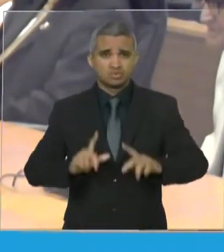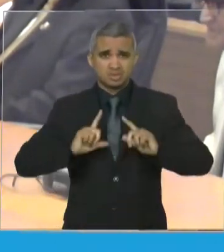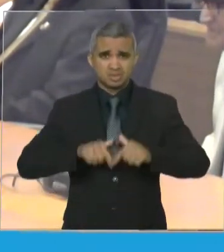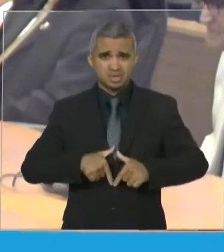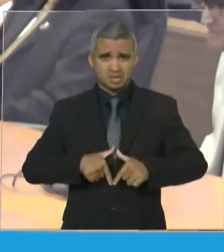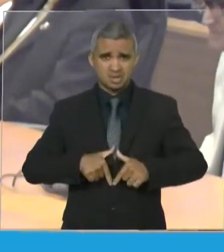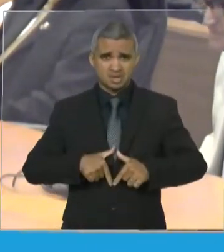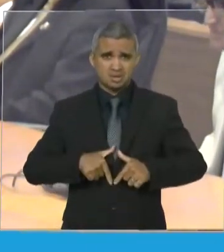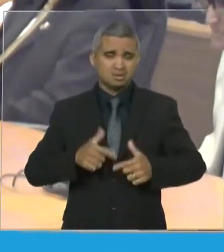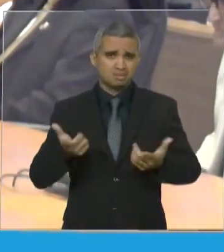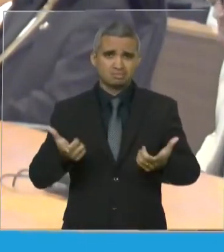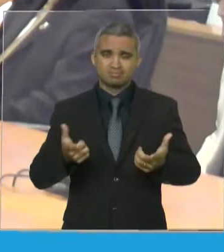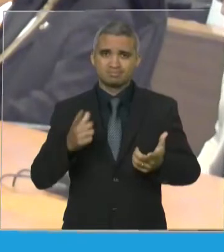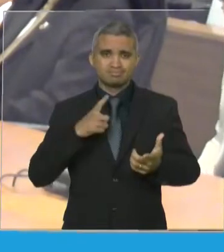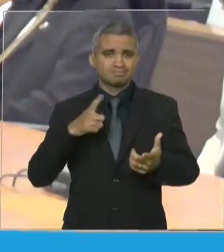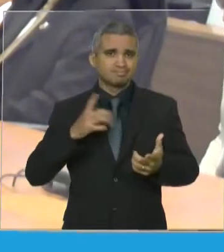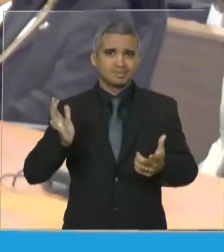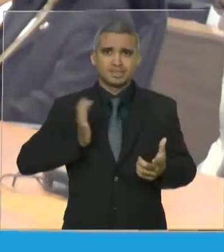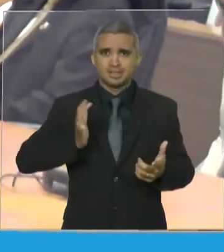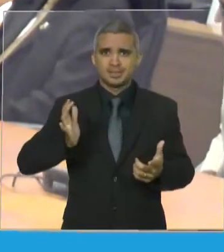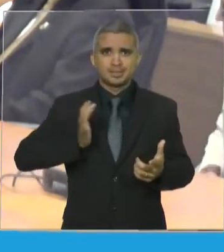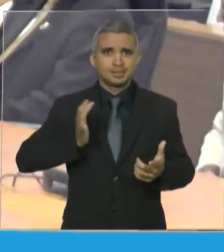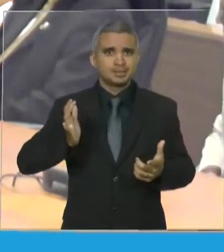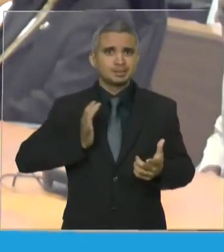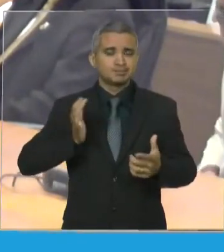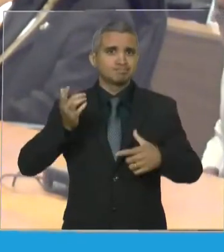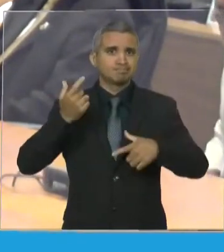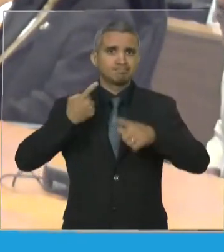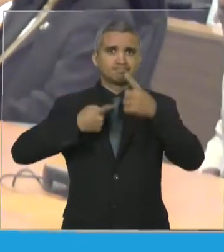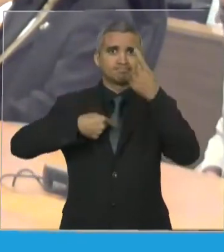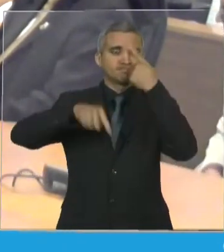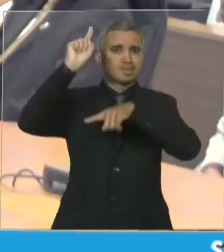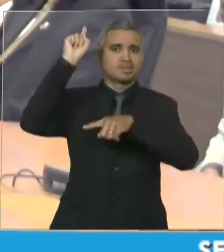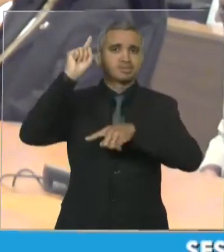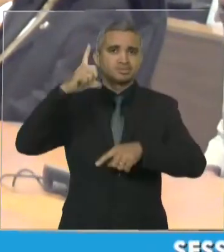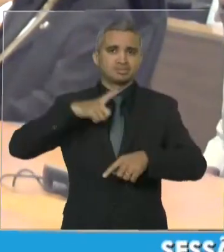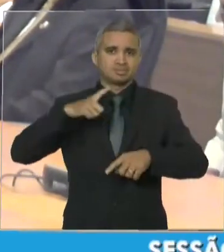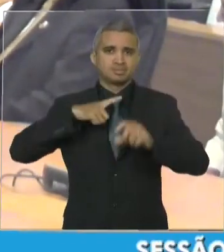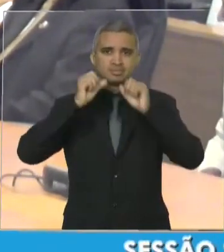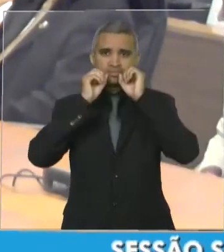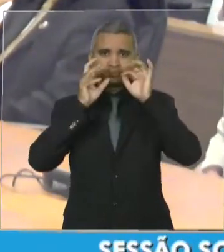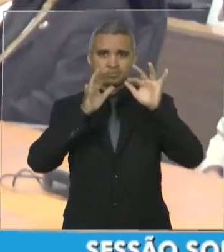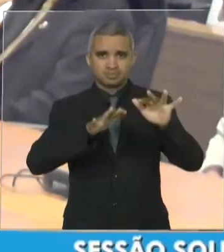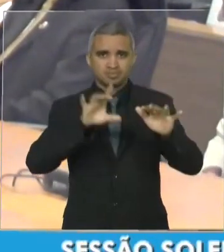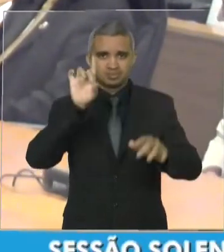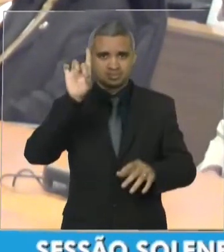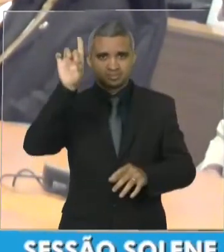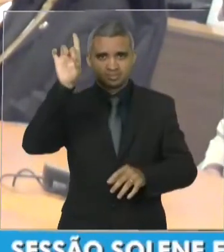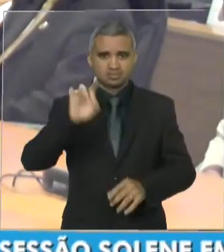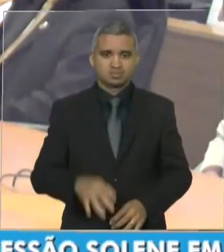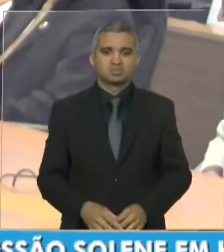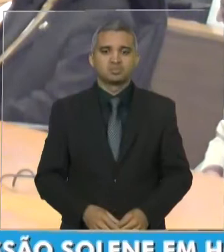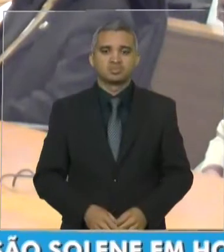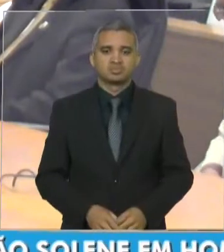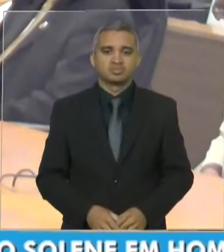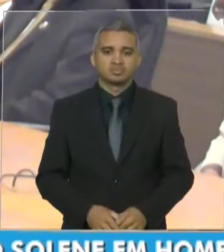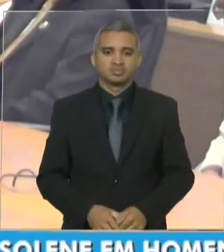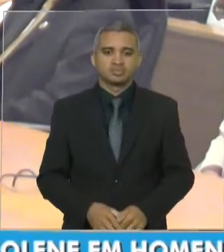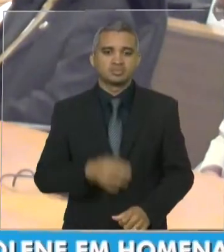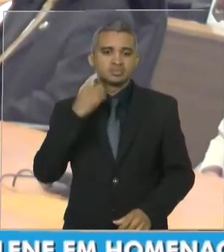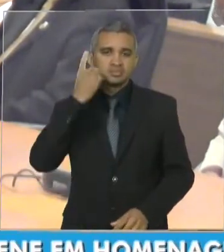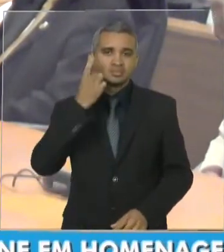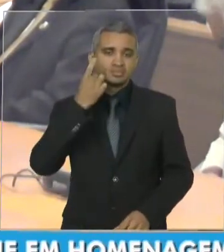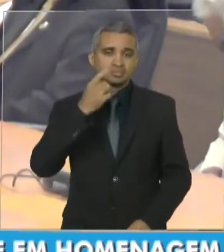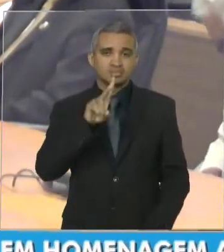extremamente próspero. É um povo rico, porque tem a bênção do Senhor. Nós, como disse o deputado